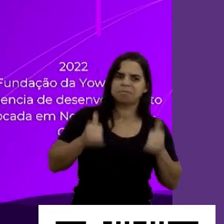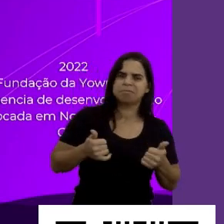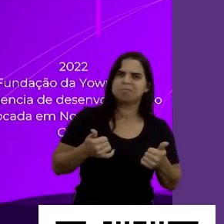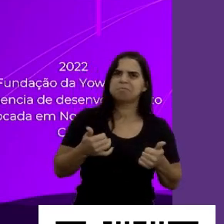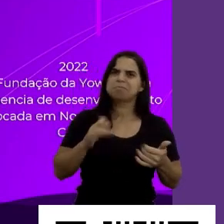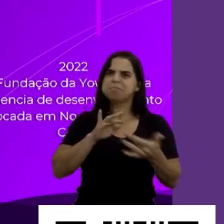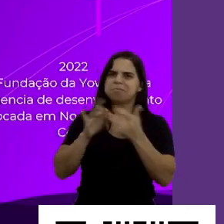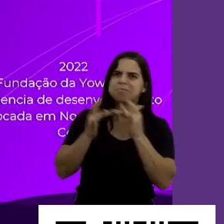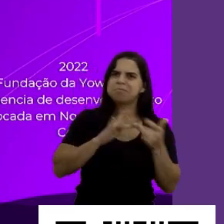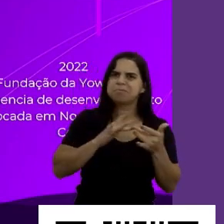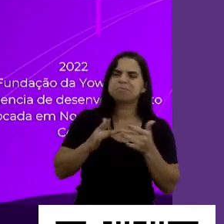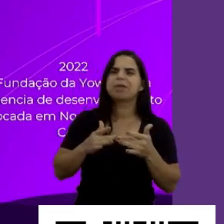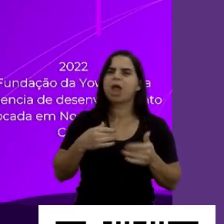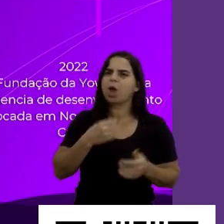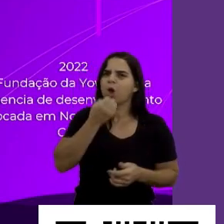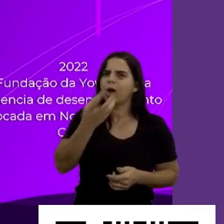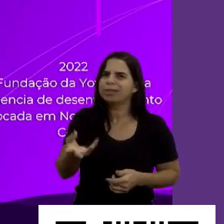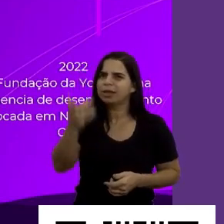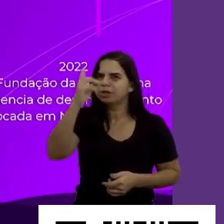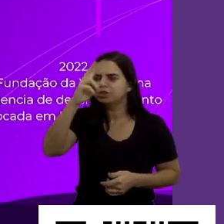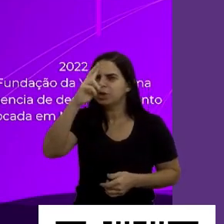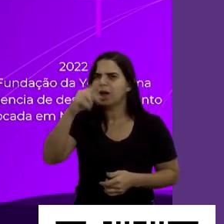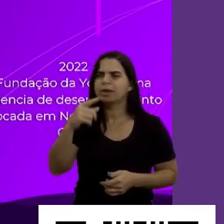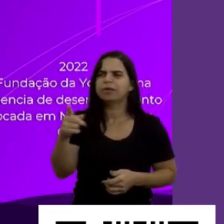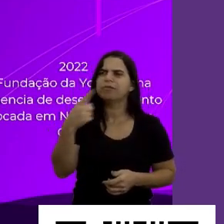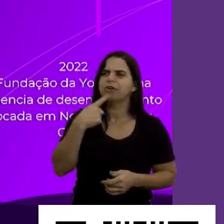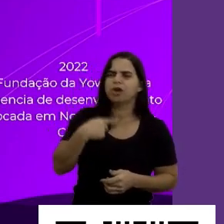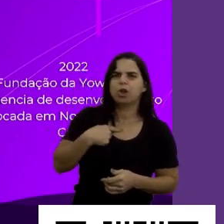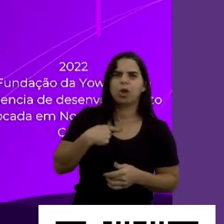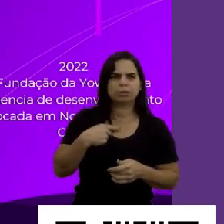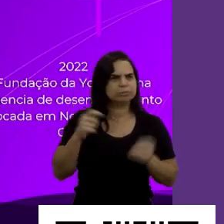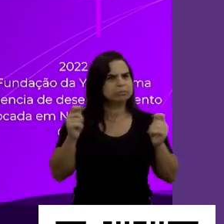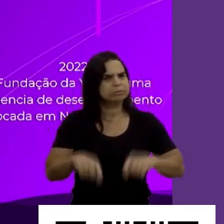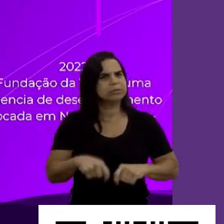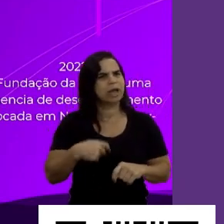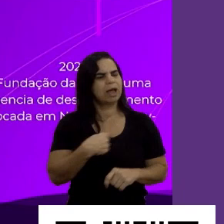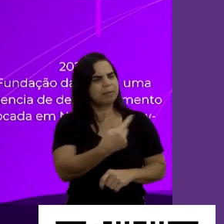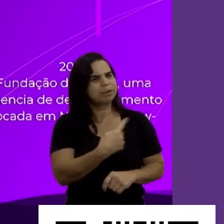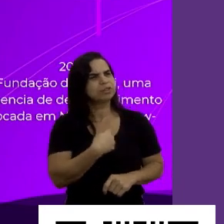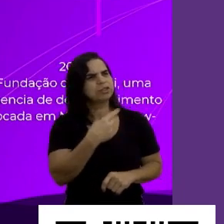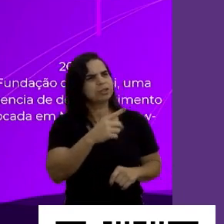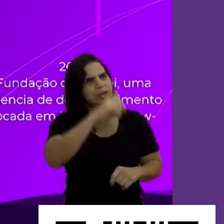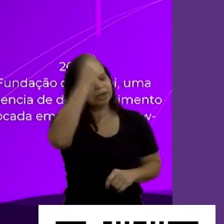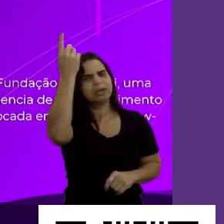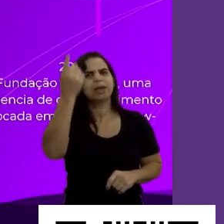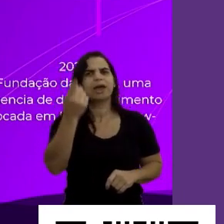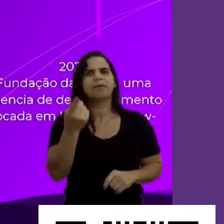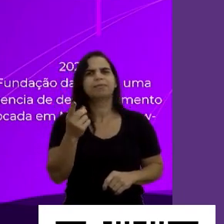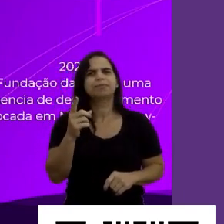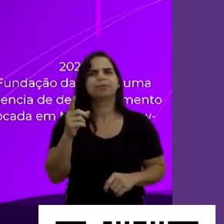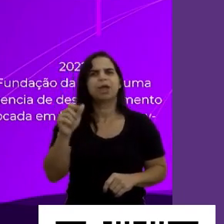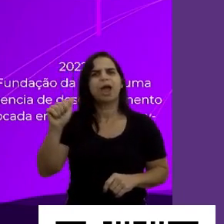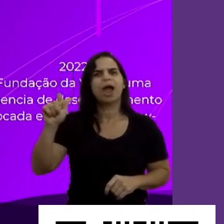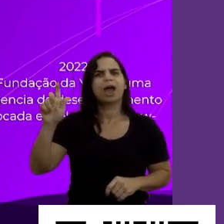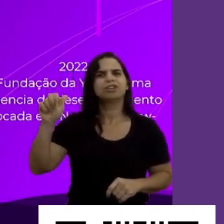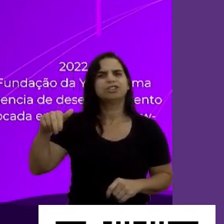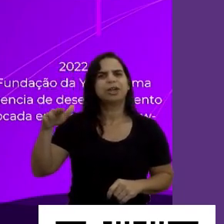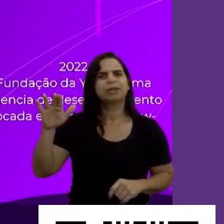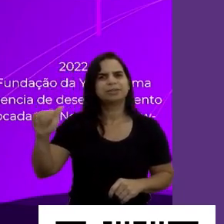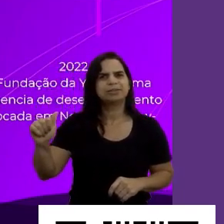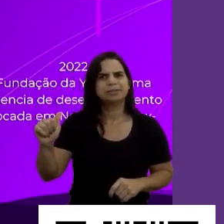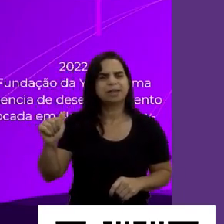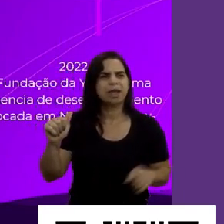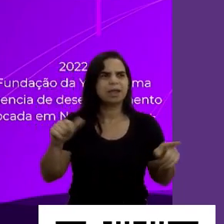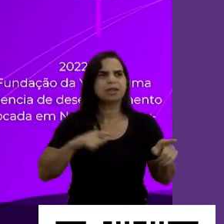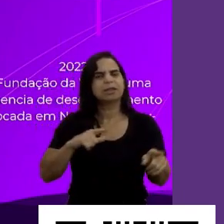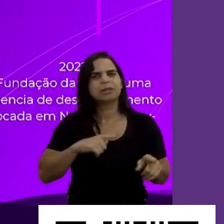essa história para ele e ele falou assim Ah você não acha que é uma oportunidade a gente criar uma uma agência colocar na sua experiência ele tem uma experiência de desenvolvimento